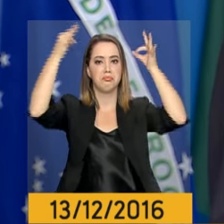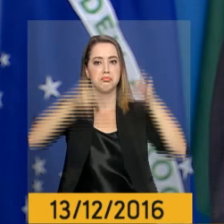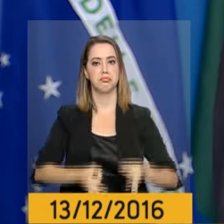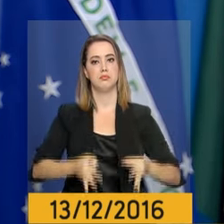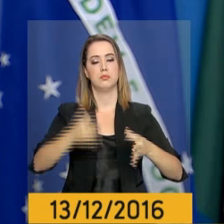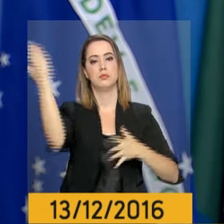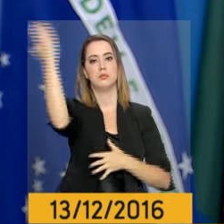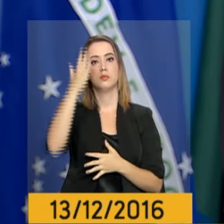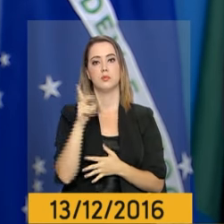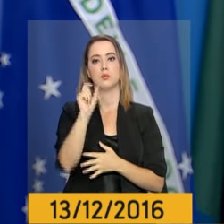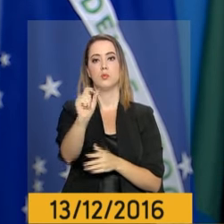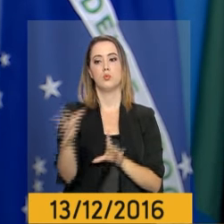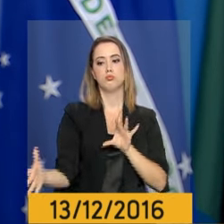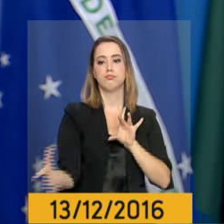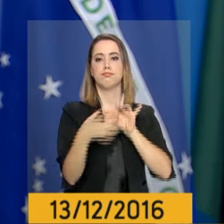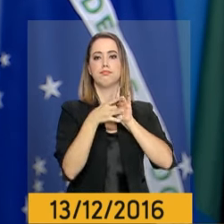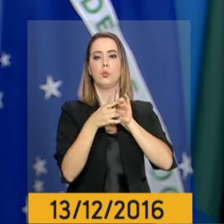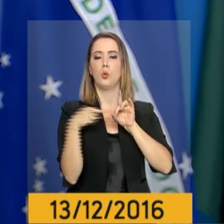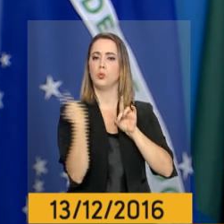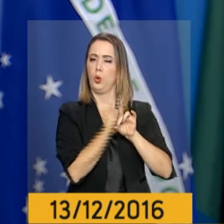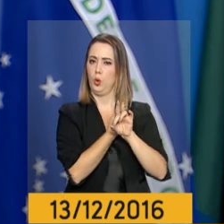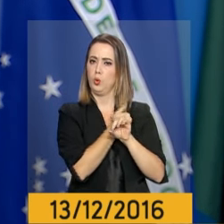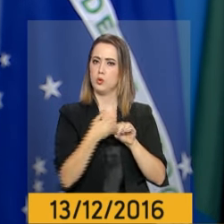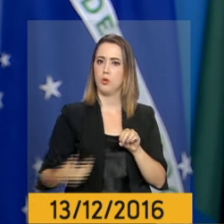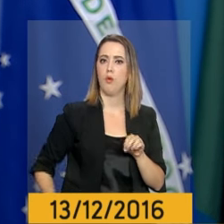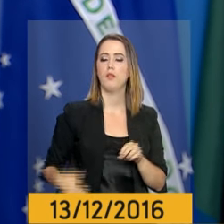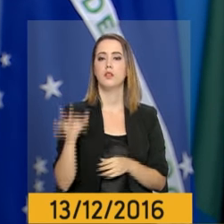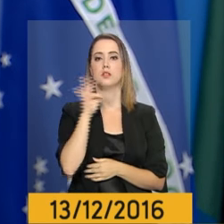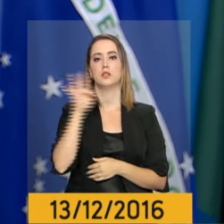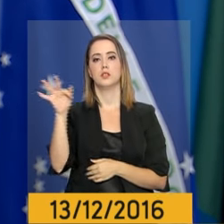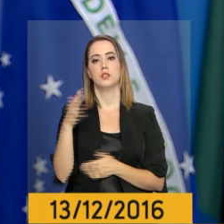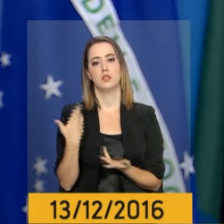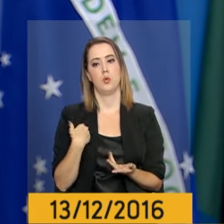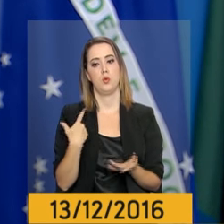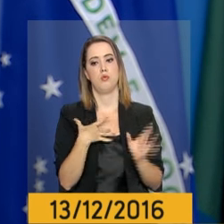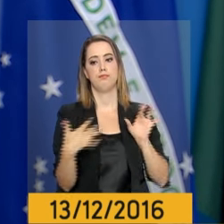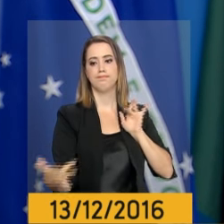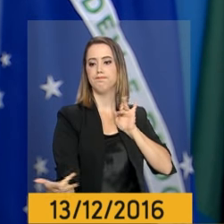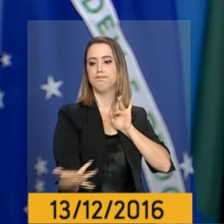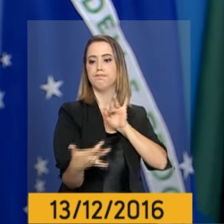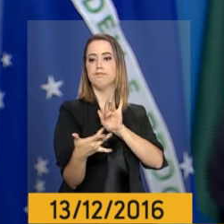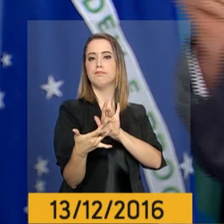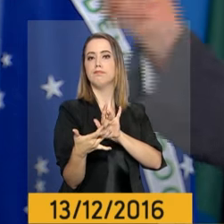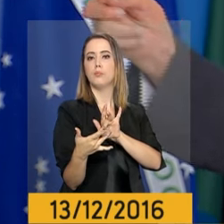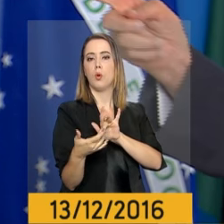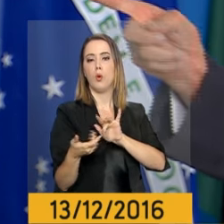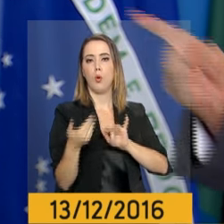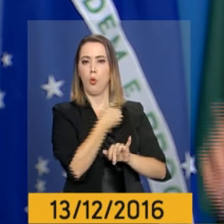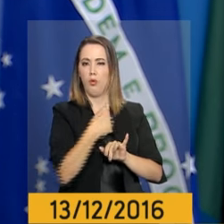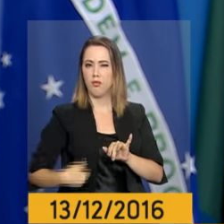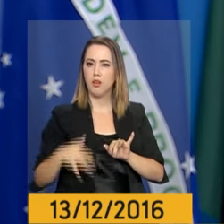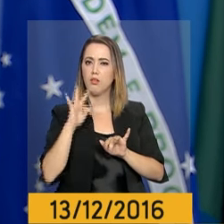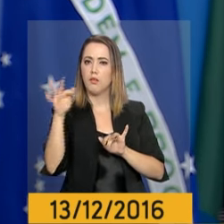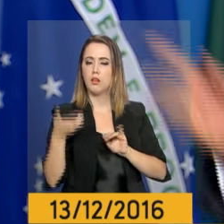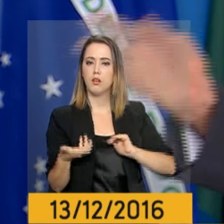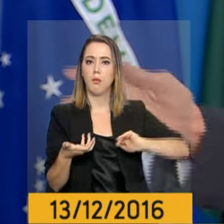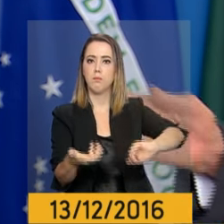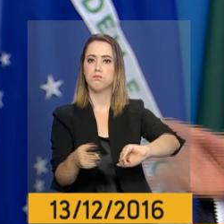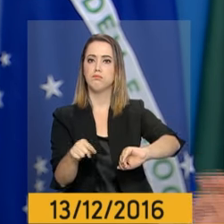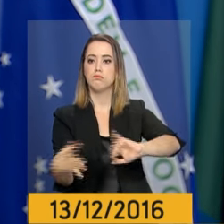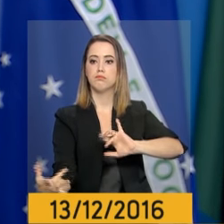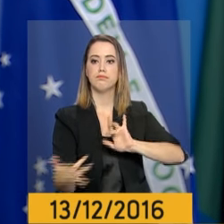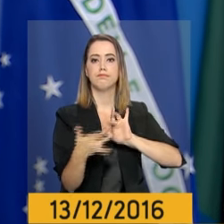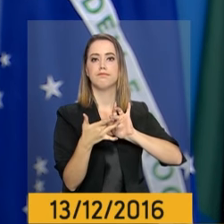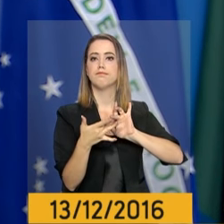o Brasil, fez uma parceria conosco, nós fizemos uma parceria com o Congresso Nacional de molde a que nós tivéssemos as